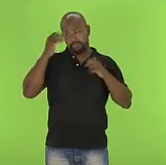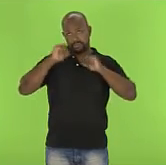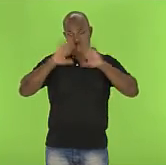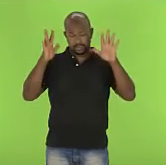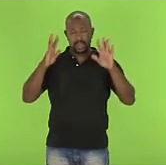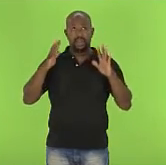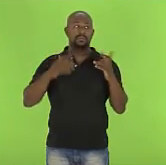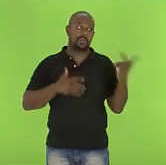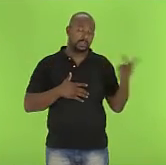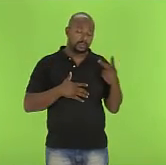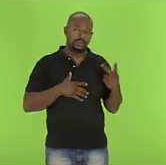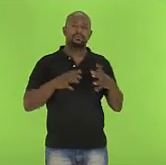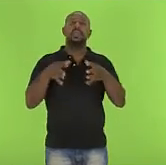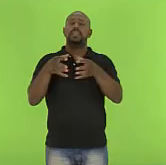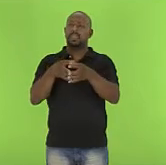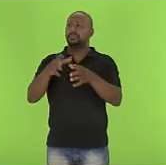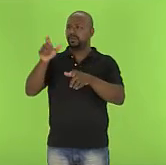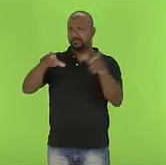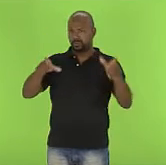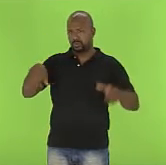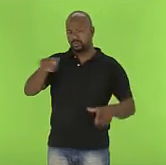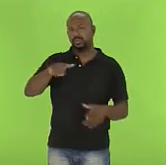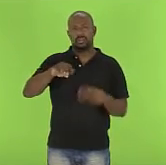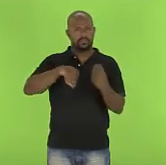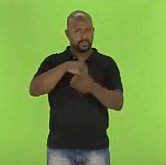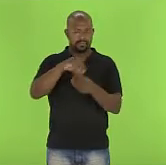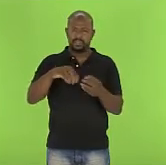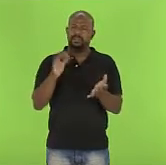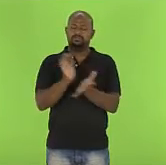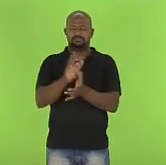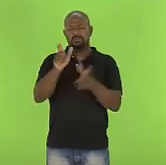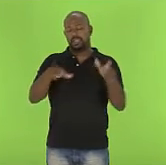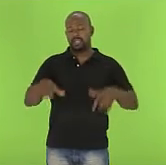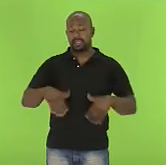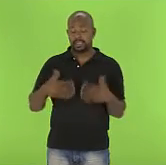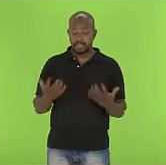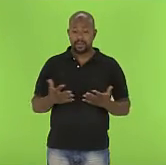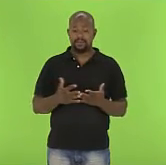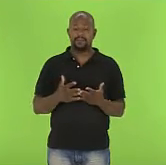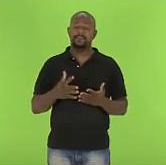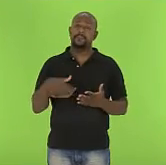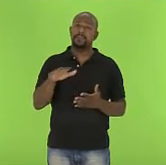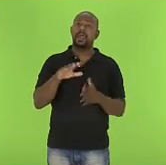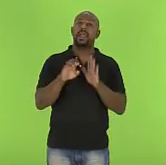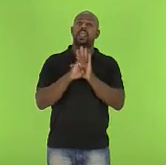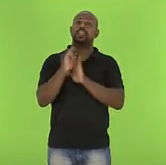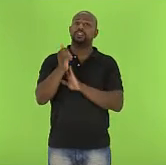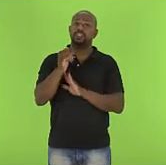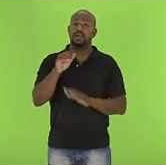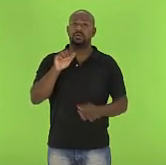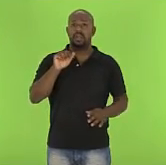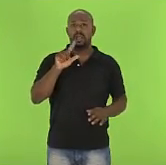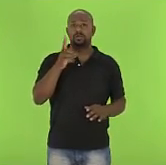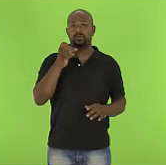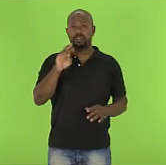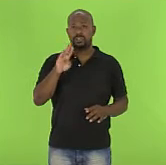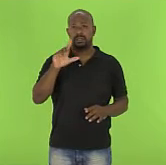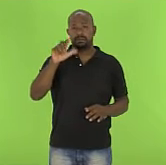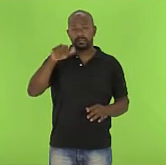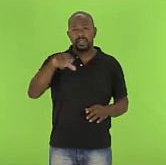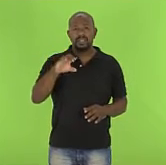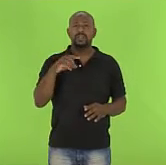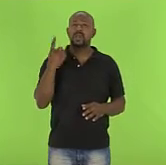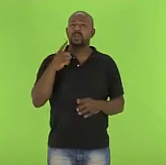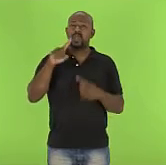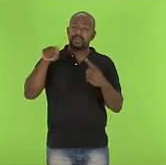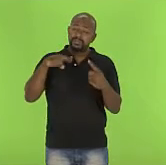gente, para nós aqui, para a equipe, para as pessoas que estavam envolvidas, para o elenco e tal, e para o edital da Aldir Blanc também,